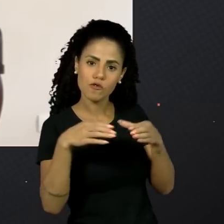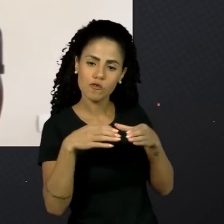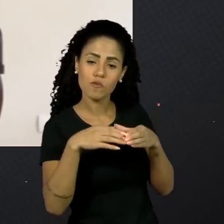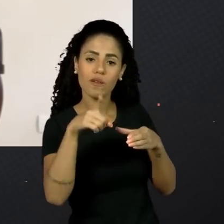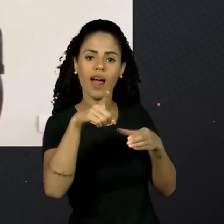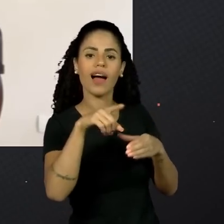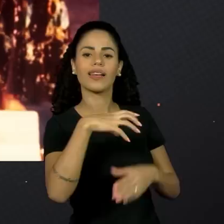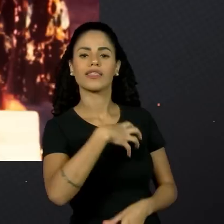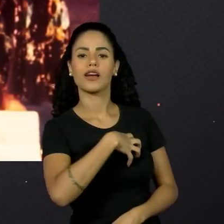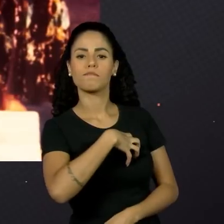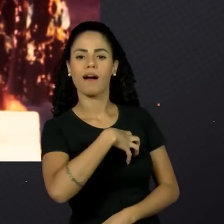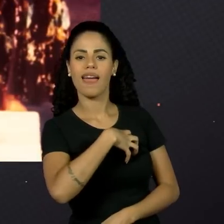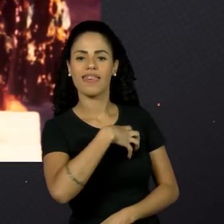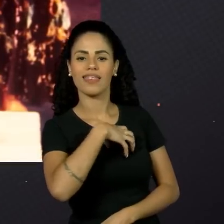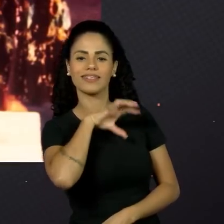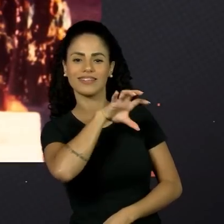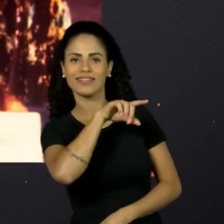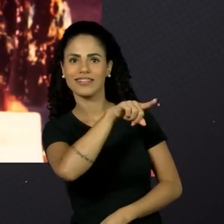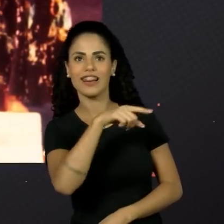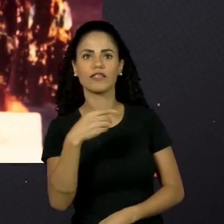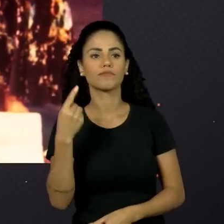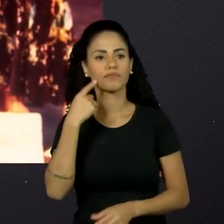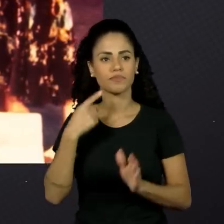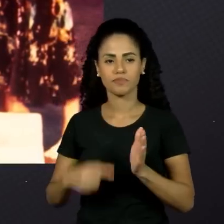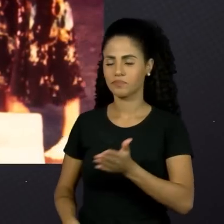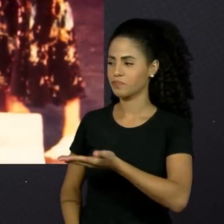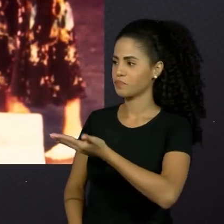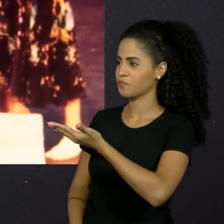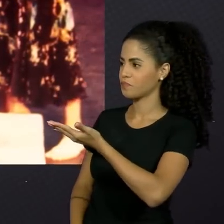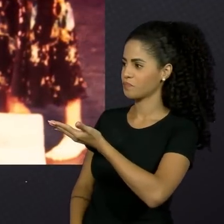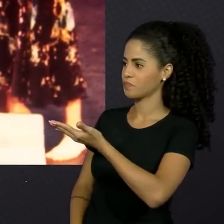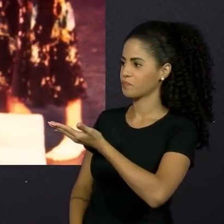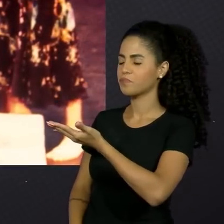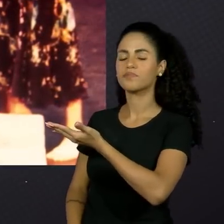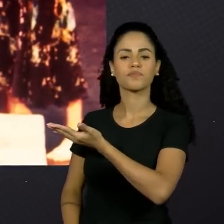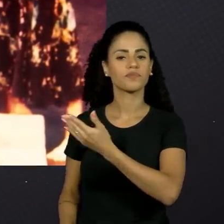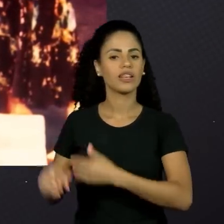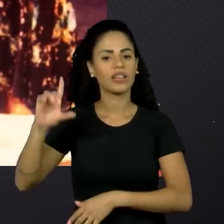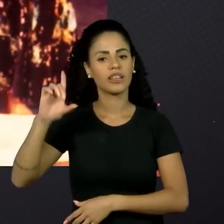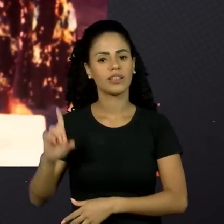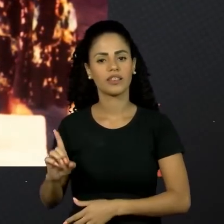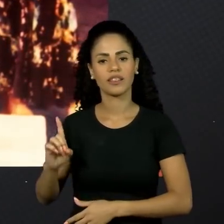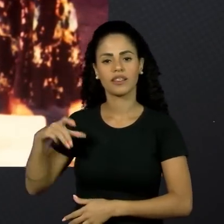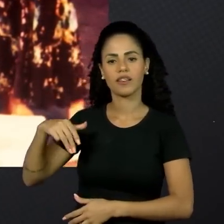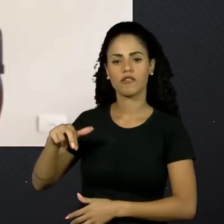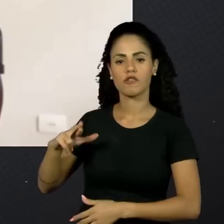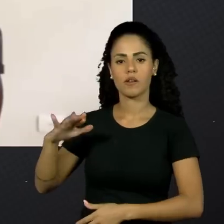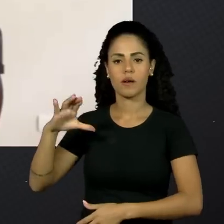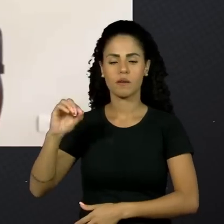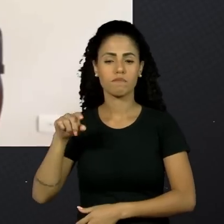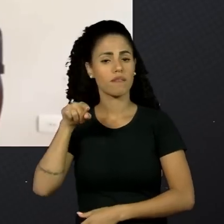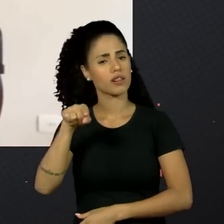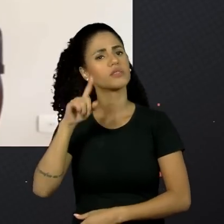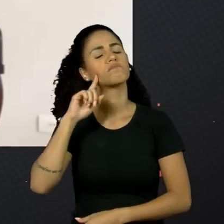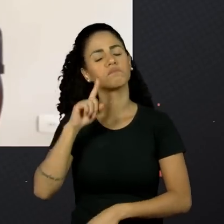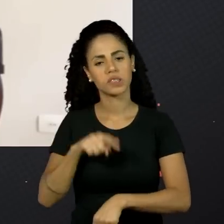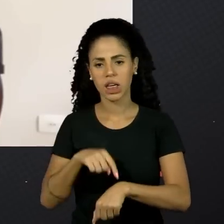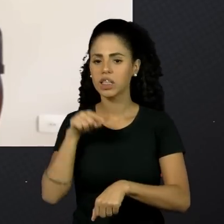Bahia, Medeia Material do Rainer Miller, direção do Márcio Meirelles.